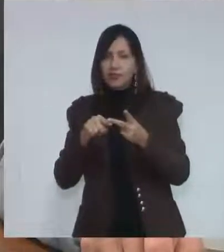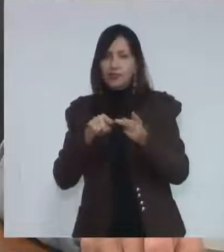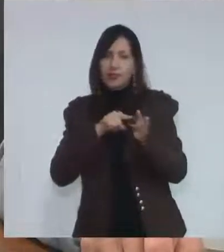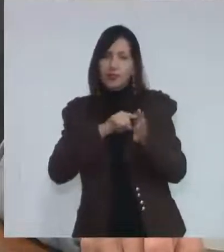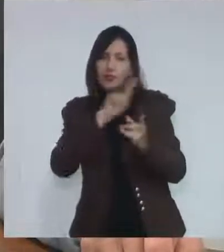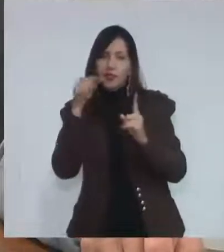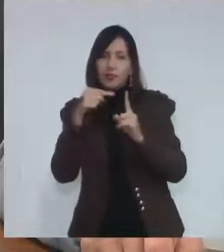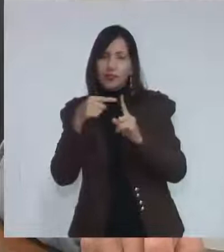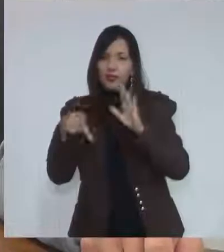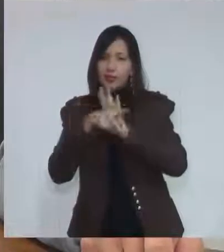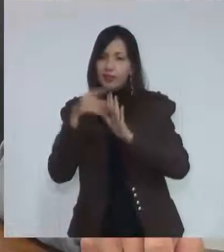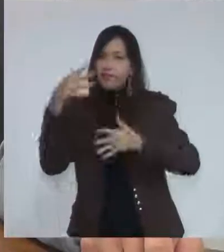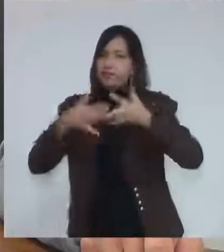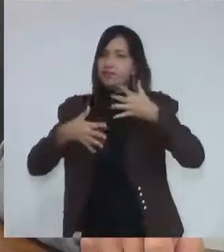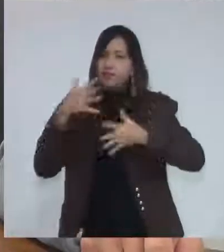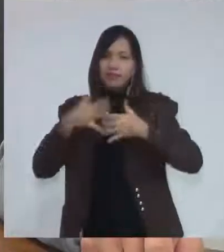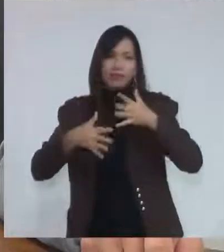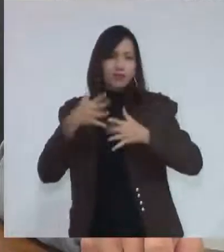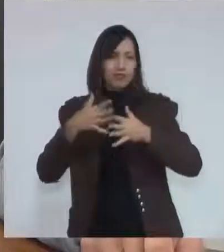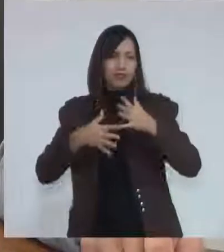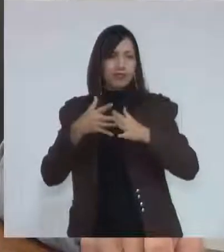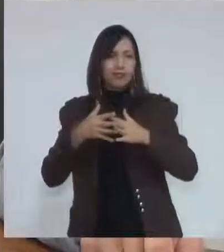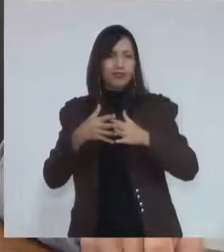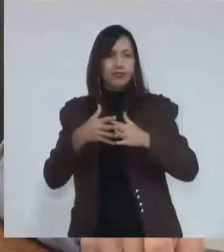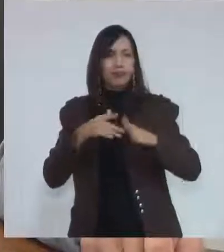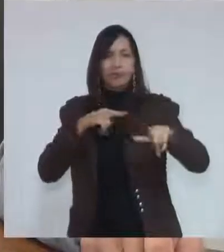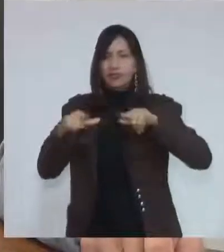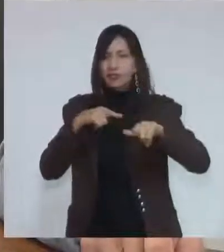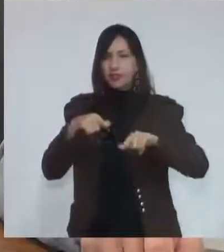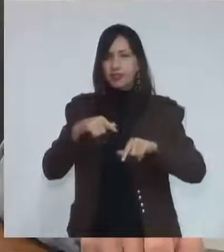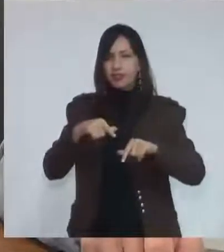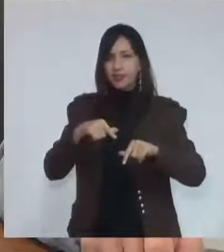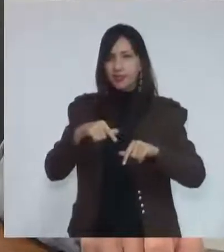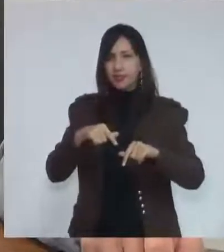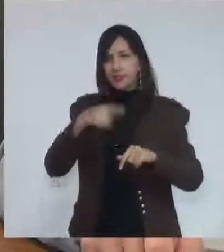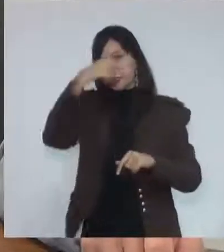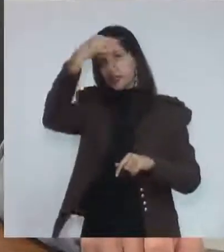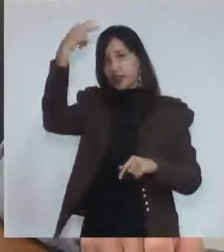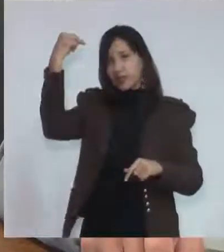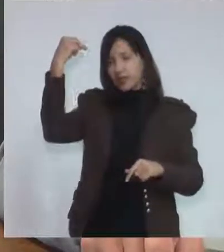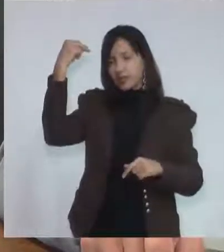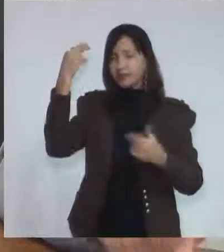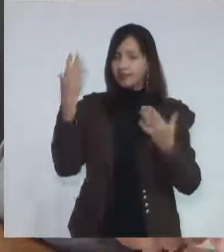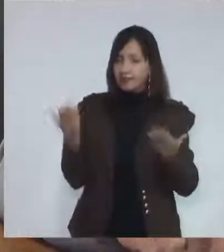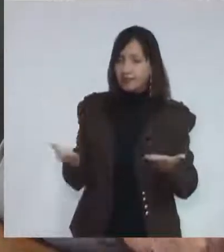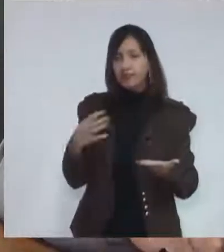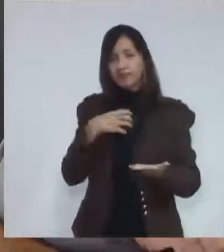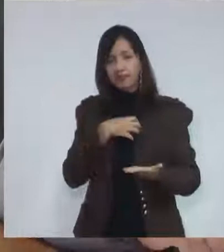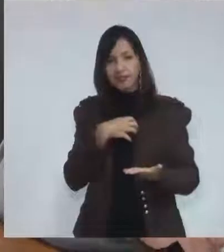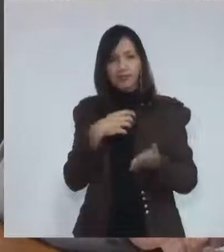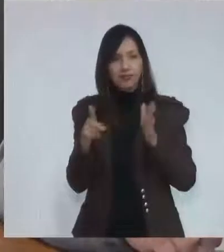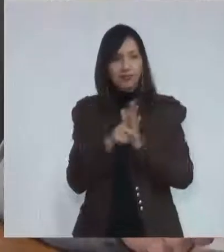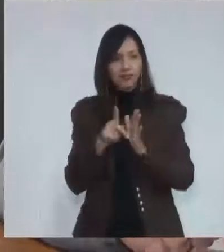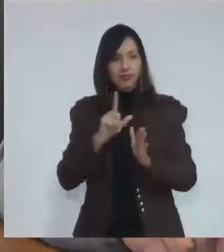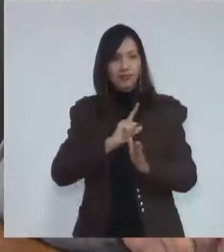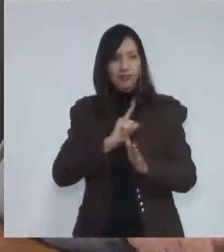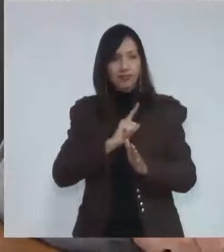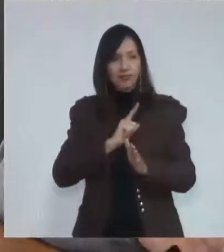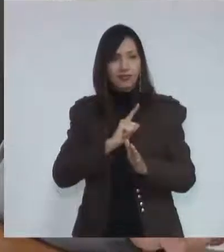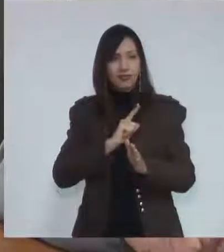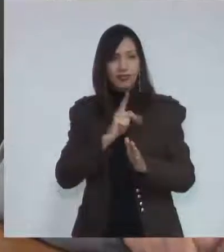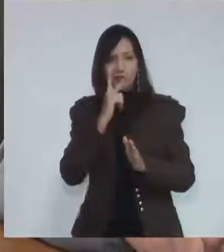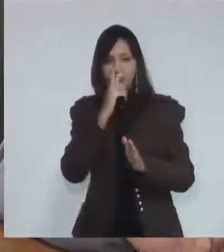é de tentar atrapalhar o Poder Executivo. Quando ele se transforma nisso, nessa ferramenta, ele